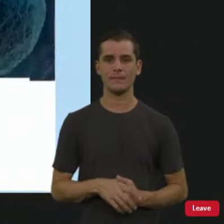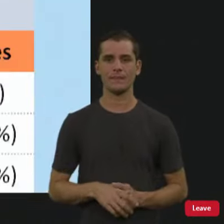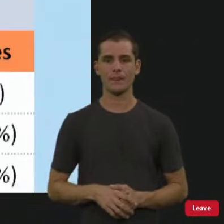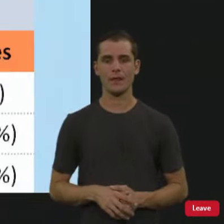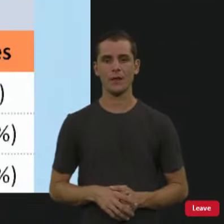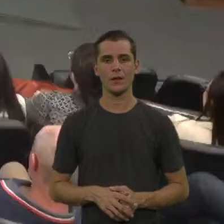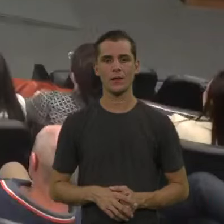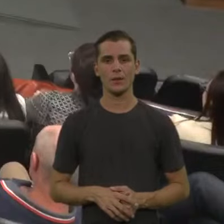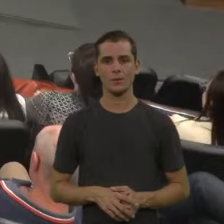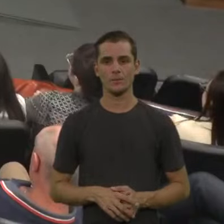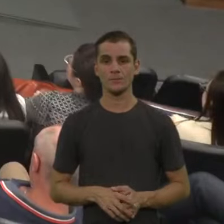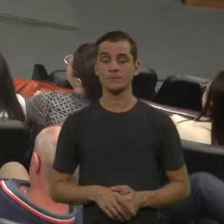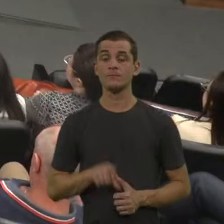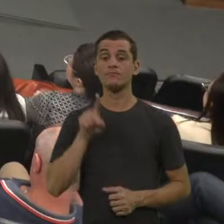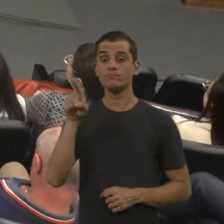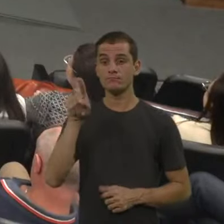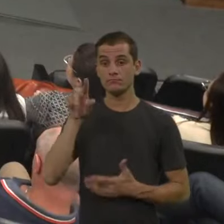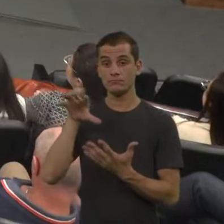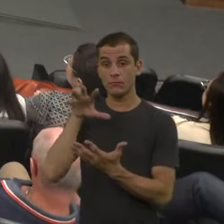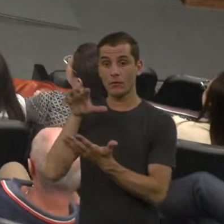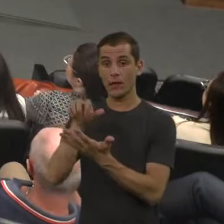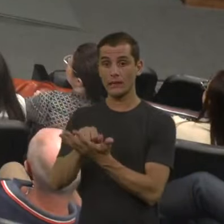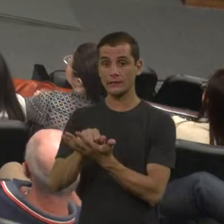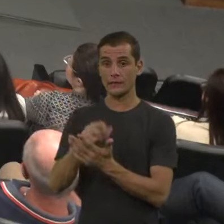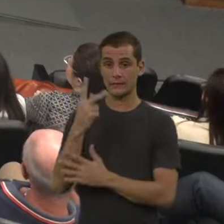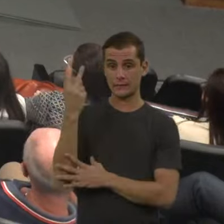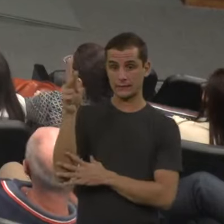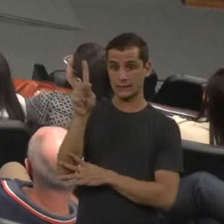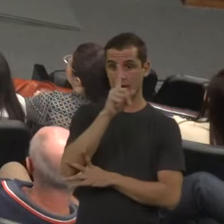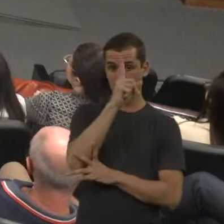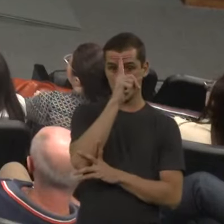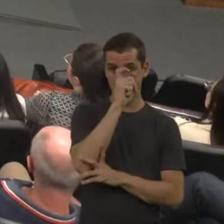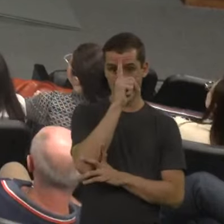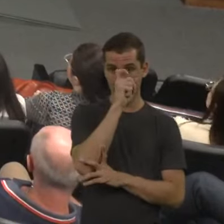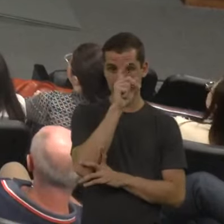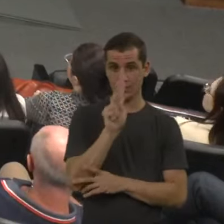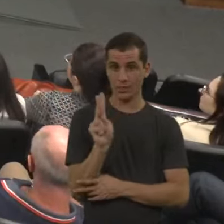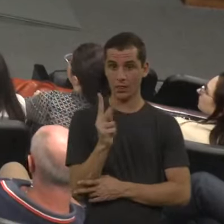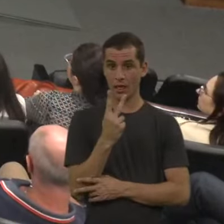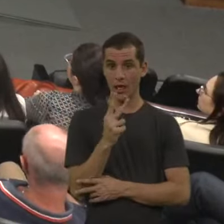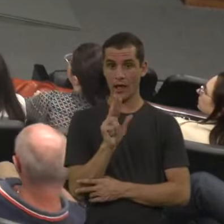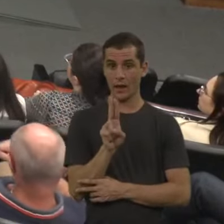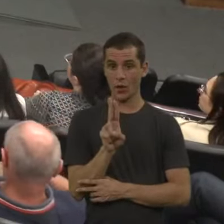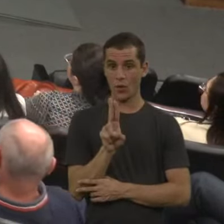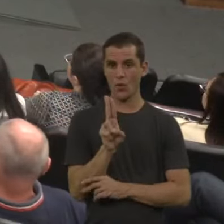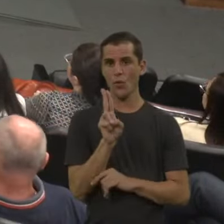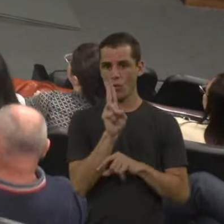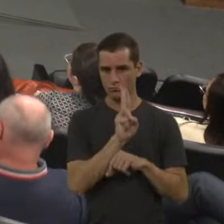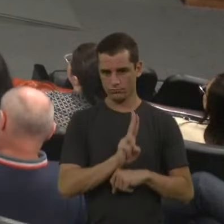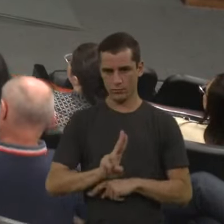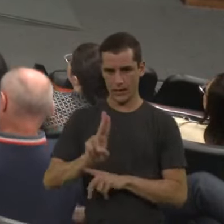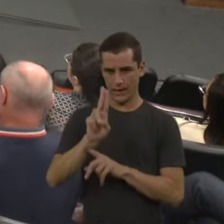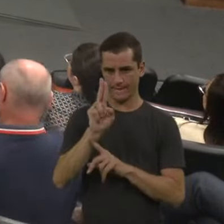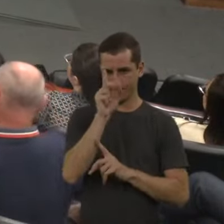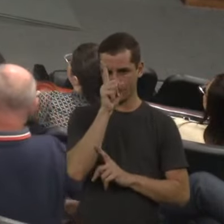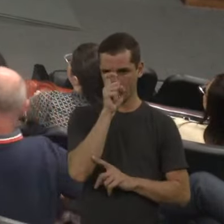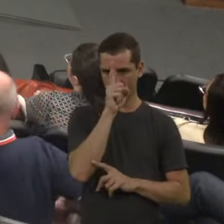Esse ali é um registro do Hospital Universitário, que eu fiz com os pacientes que são atendidos lá, mas existe esse